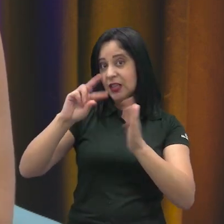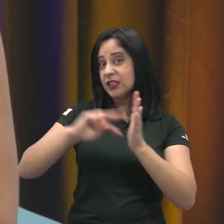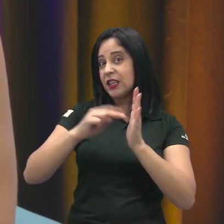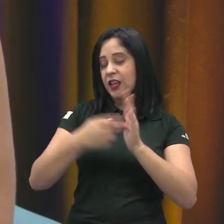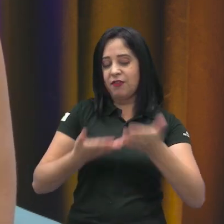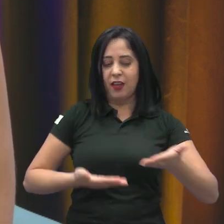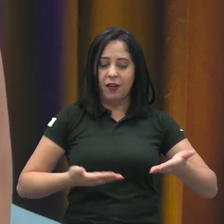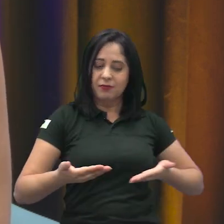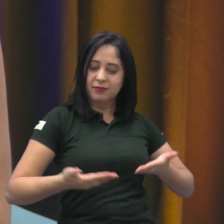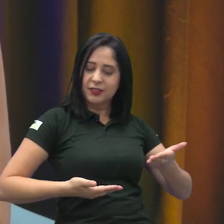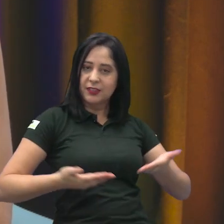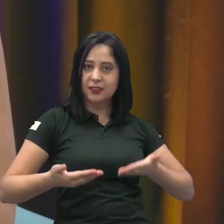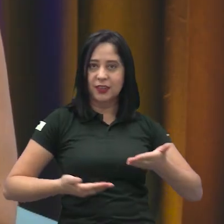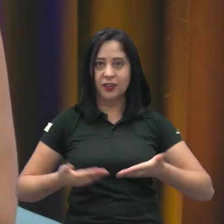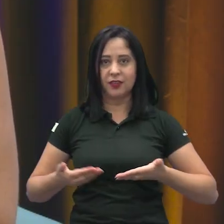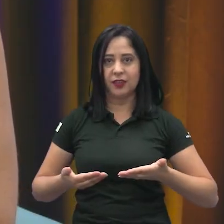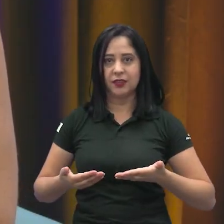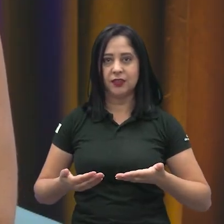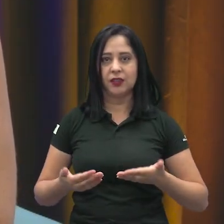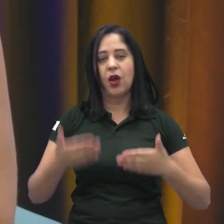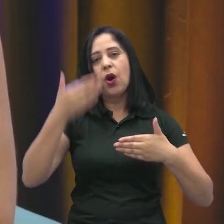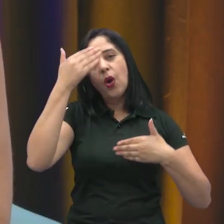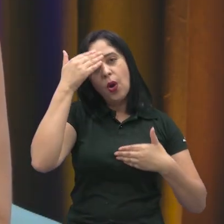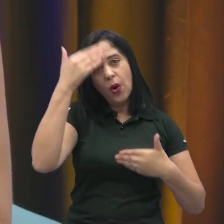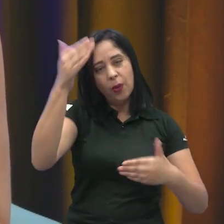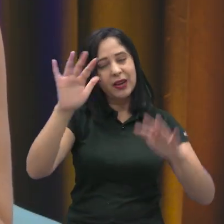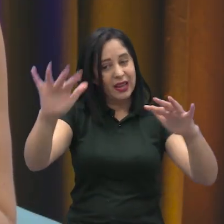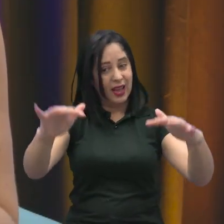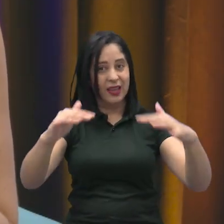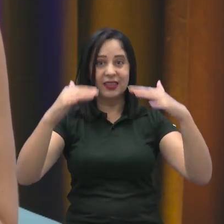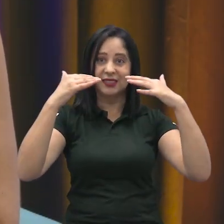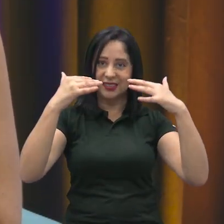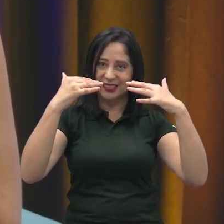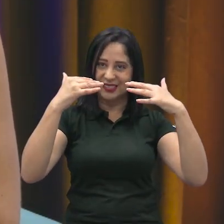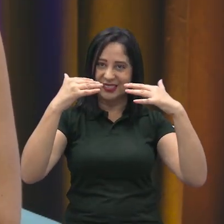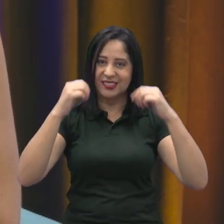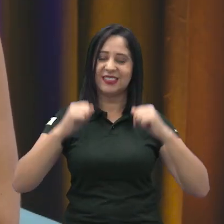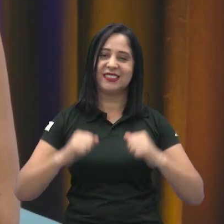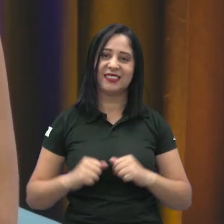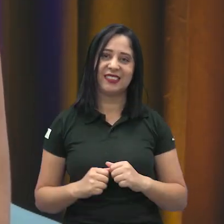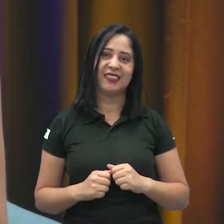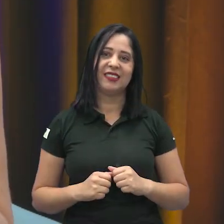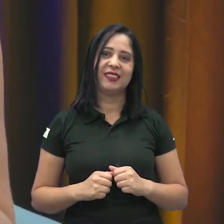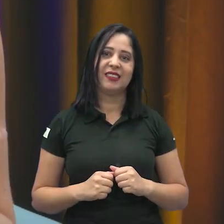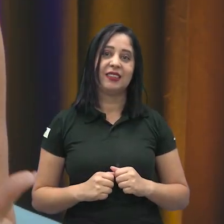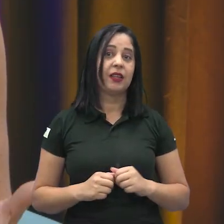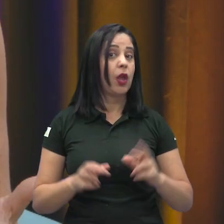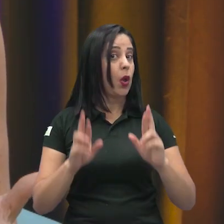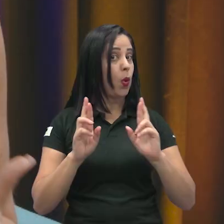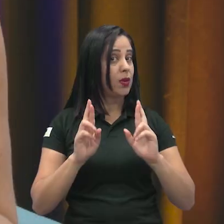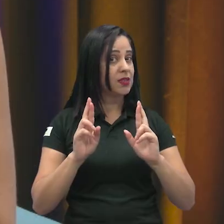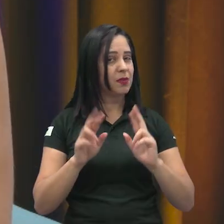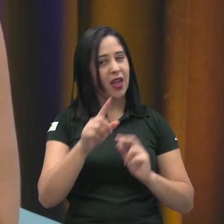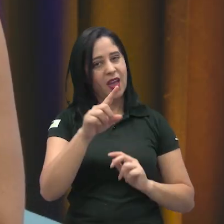é, acima de tudo, um ato de serviço e propósito. Agradecemos imensamente a sua presença